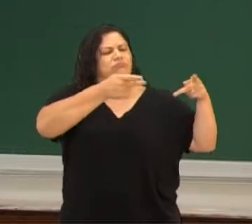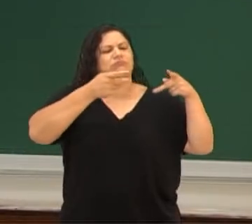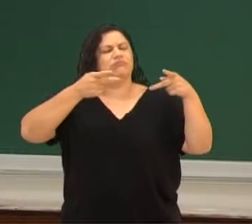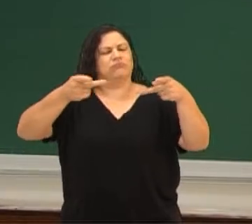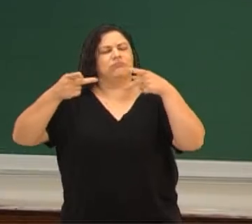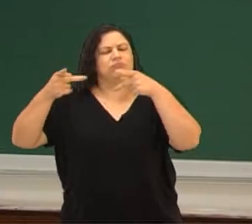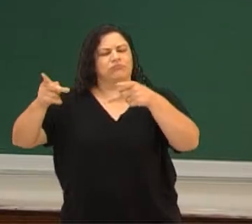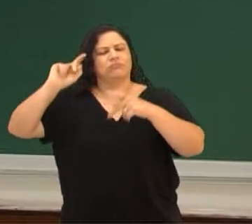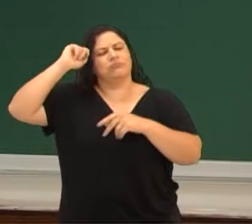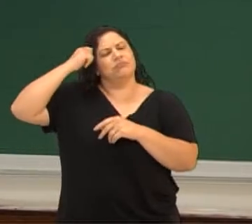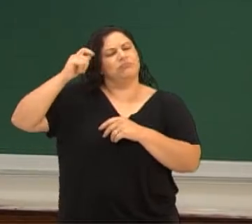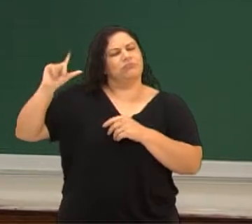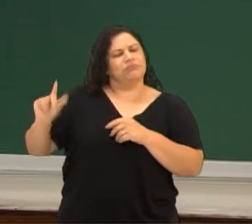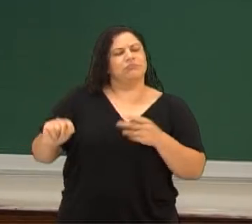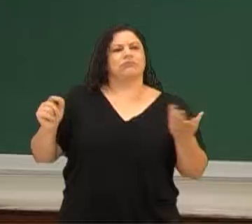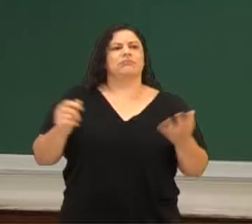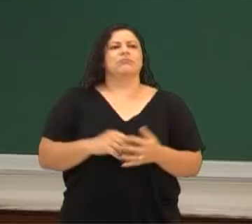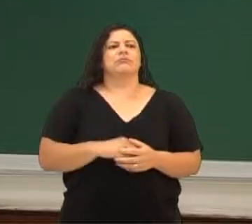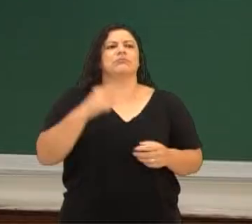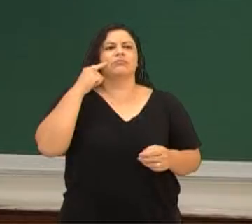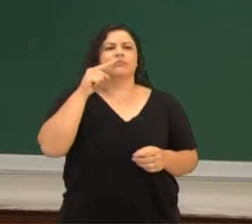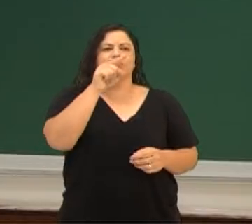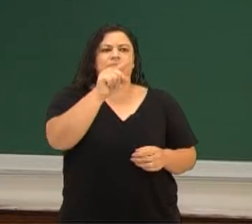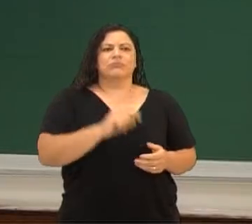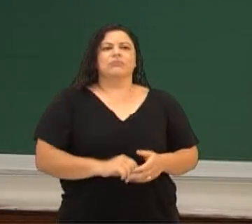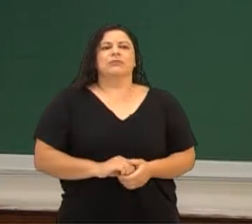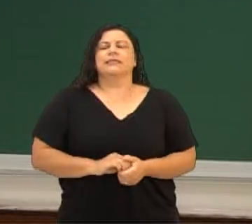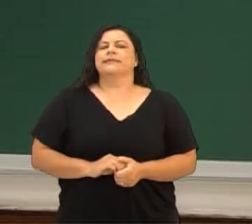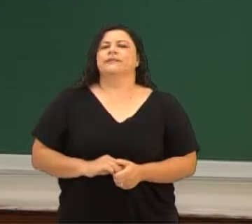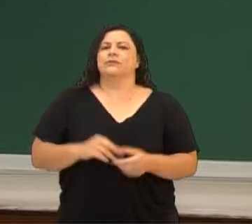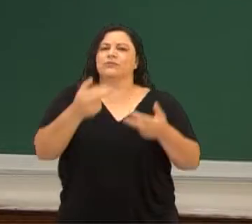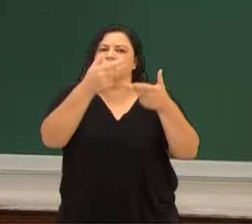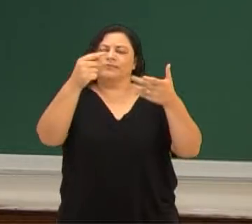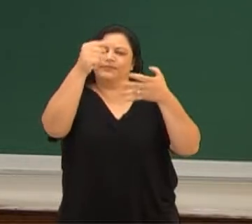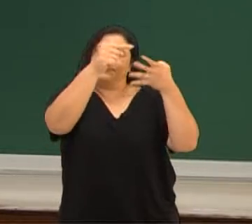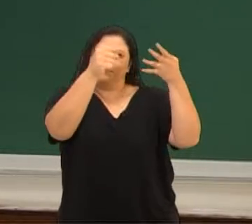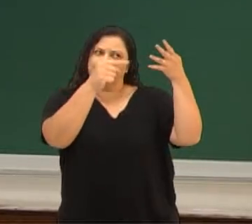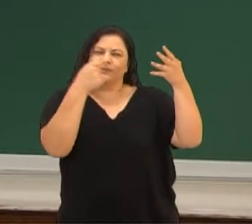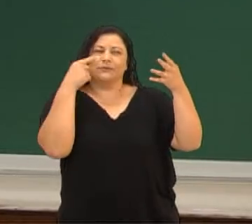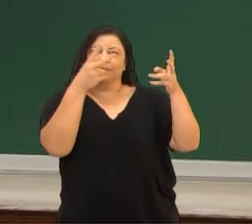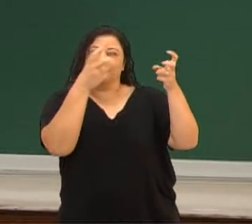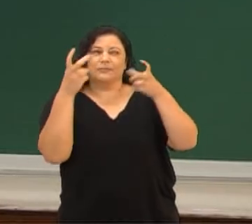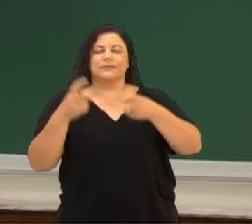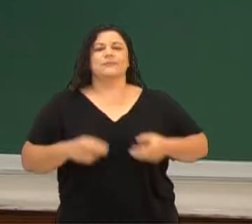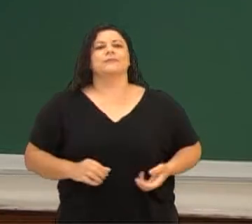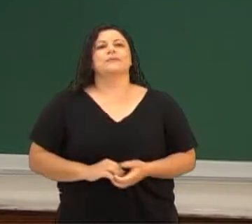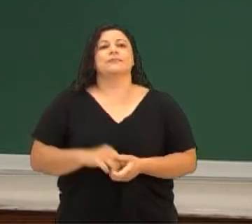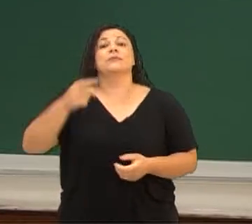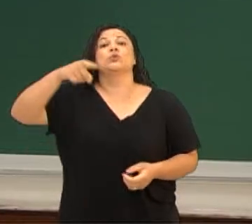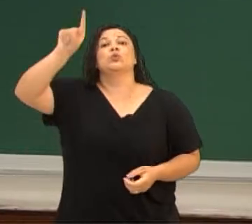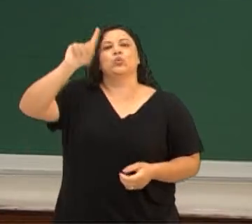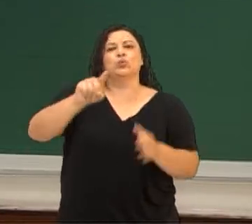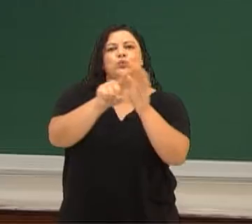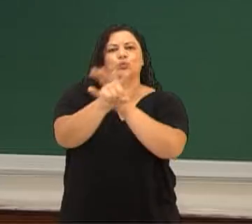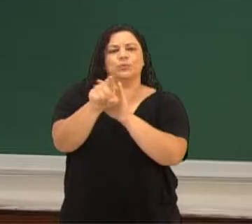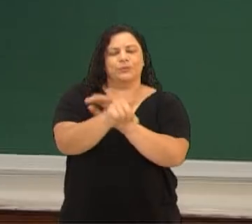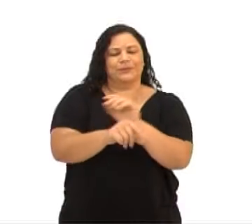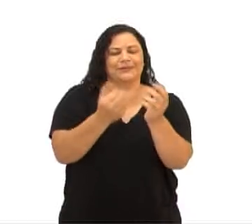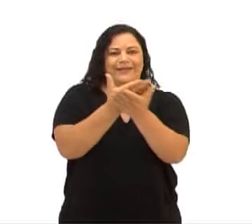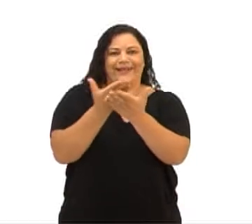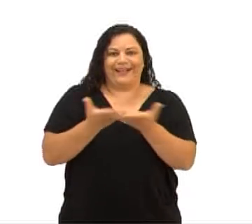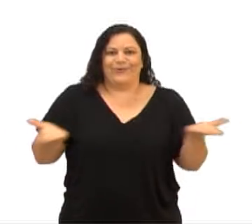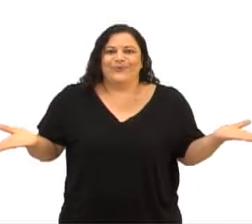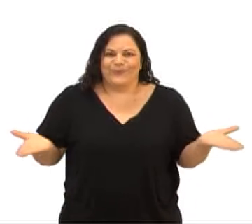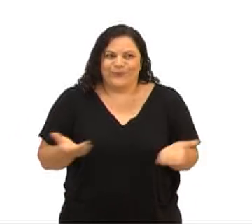2011 e 2014, 56 milhões de pessoas visitando esse continente. Vamos ao último quiz aí da nossa aula de